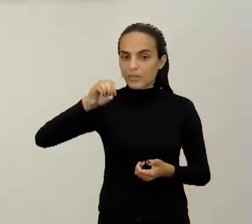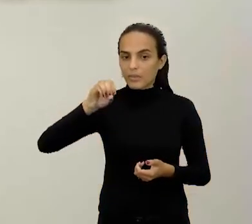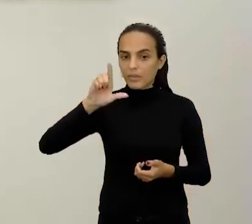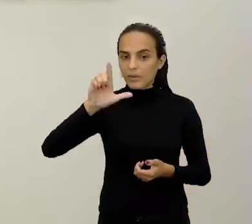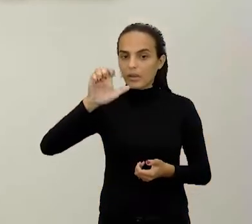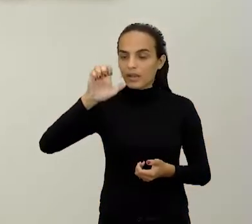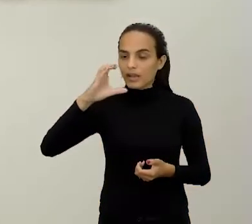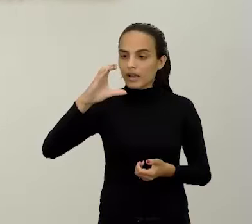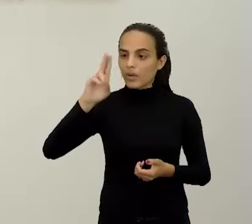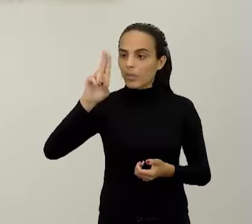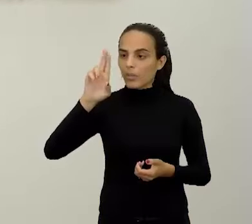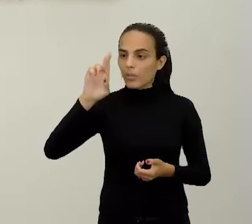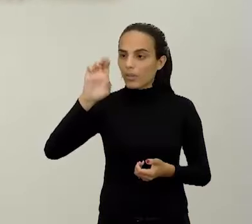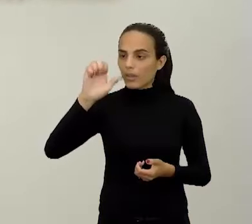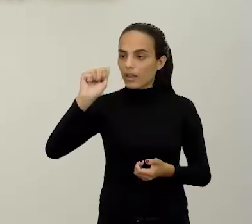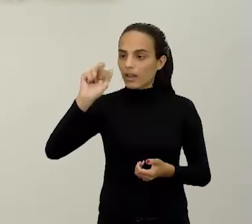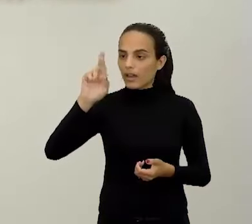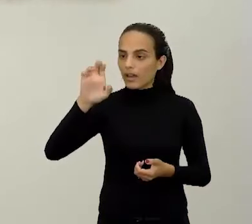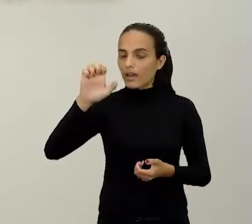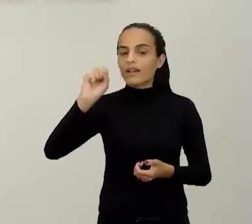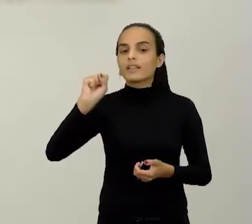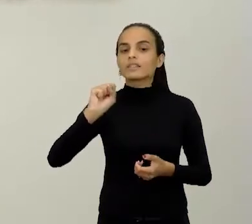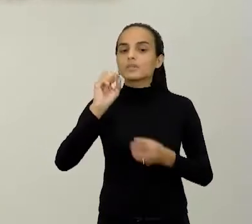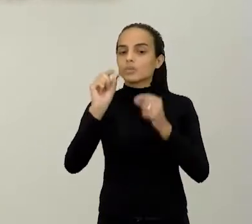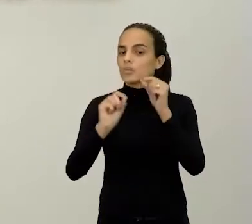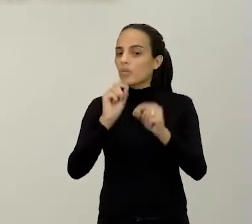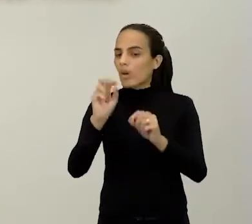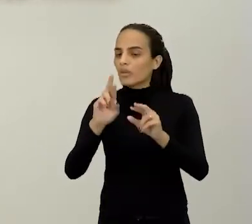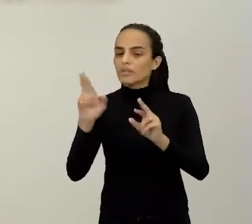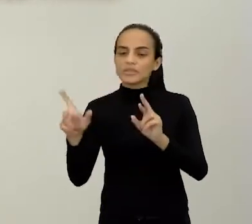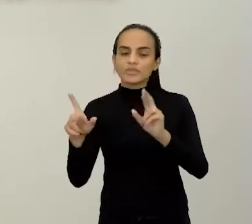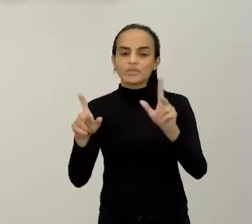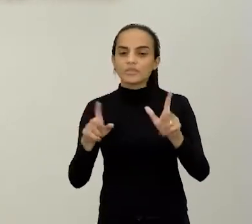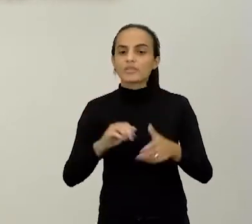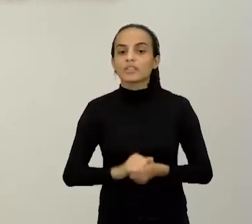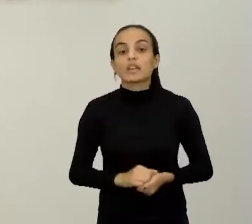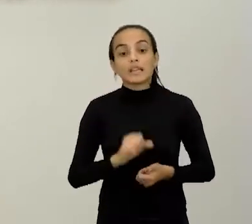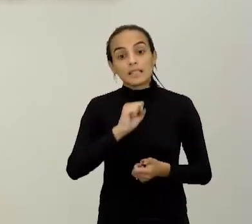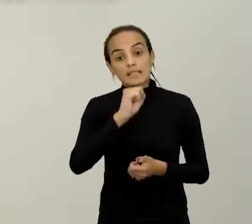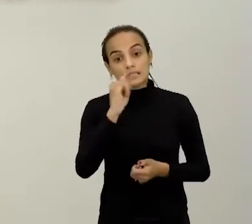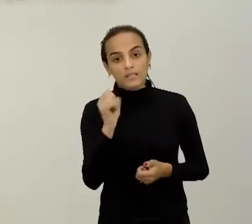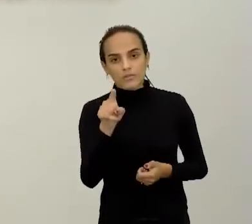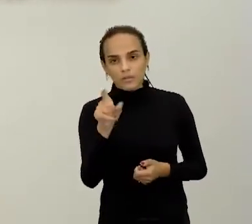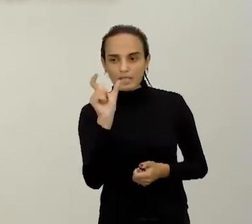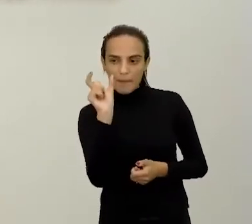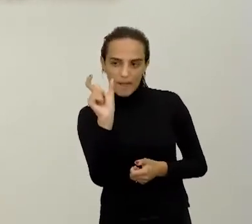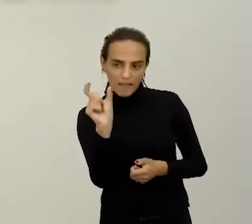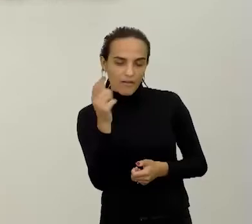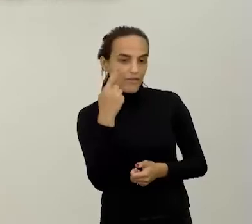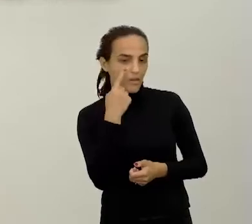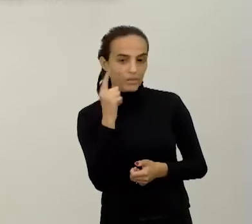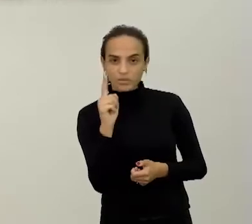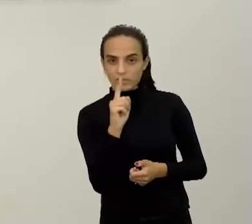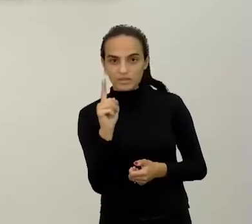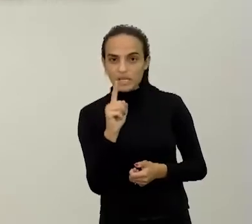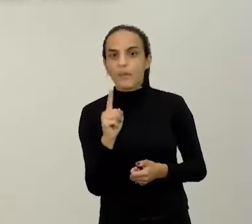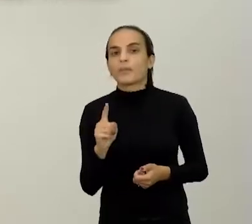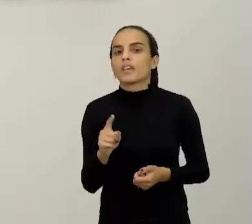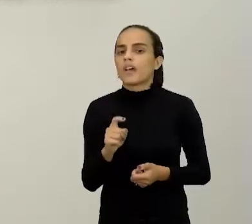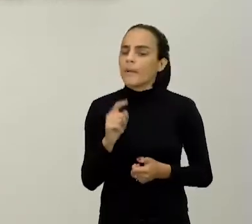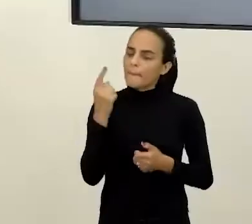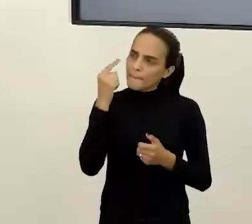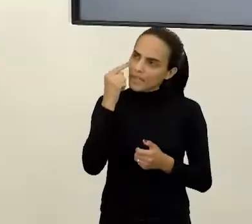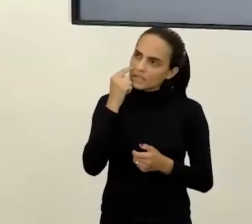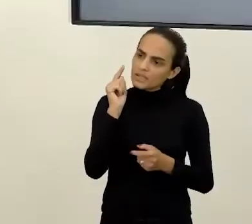Fabi, a gente sempre conversa, a gente sempre fala. Quando eu não sei alguma palavra, eu procuro saber o que tem formando essa palavra,